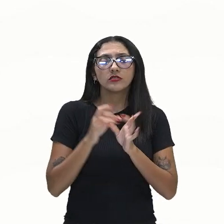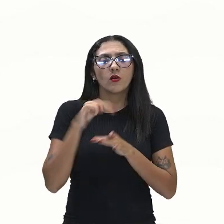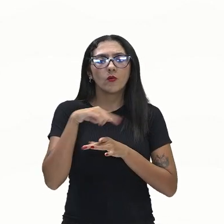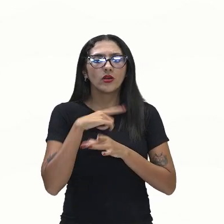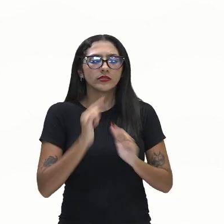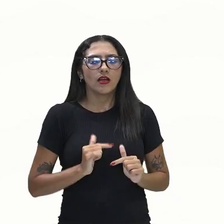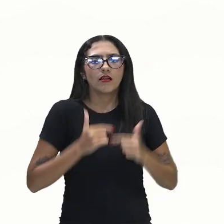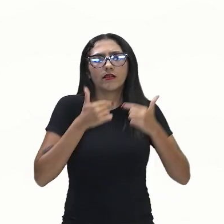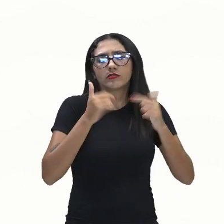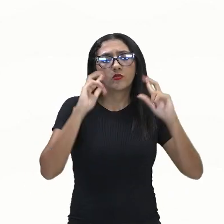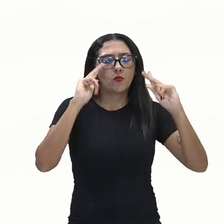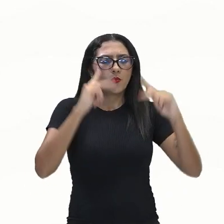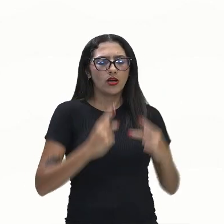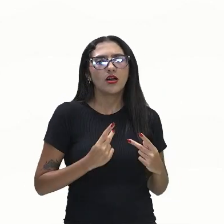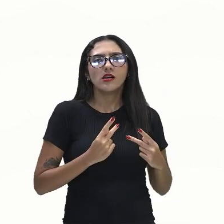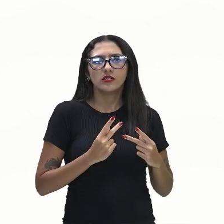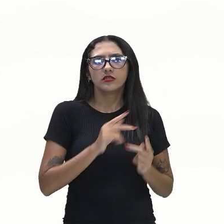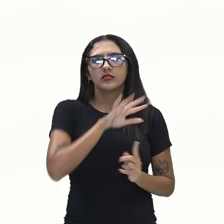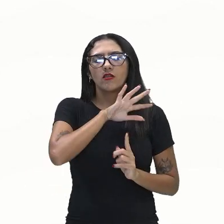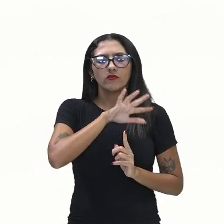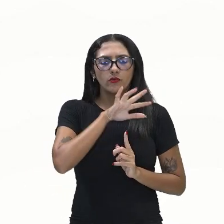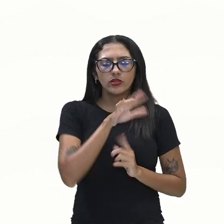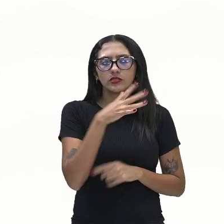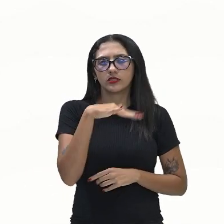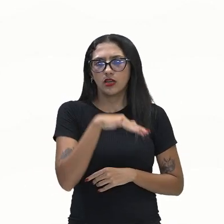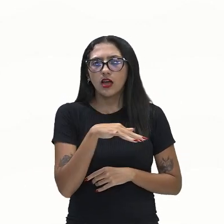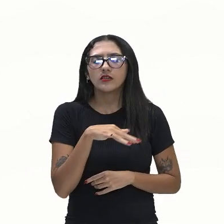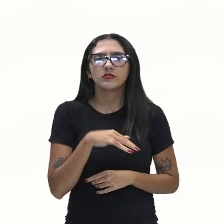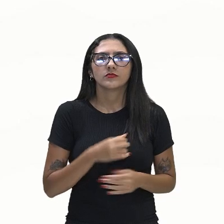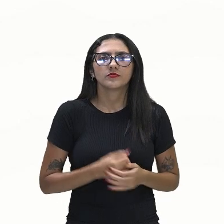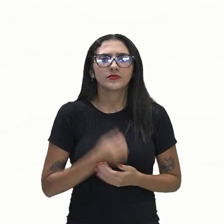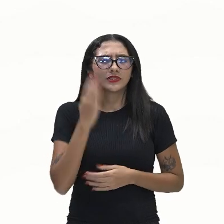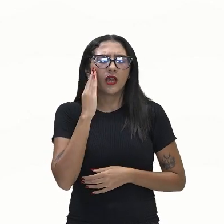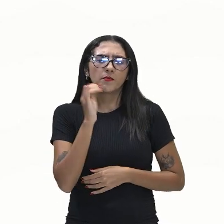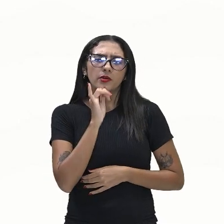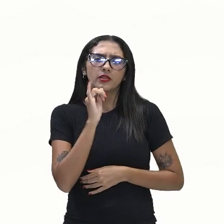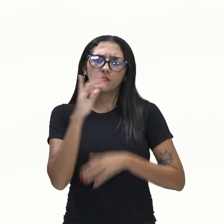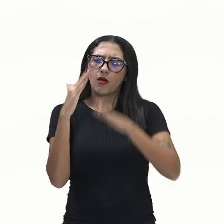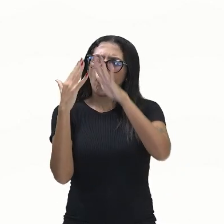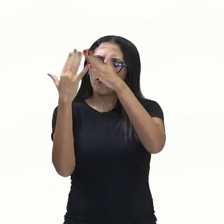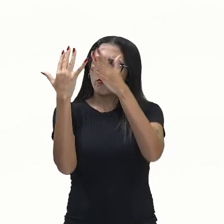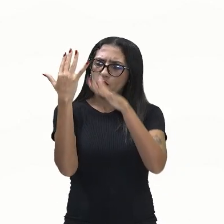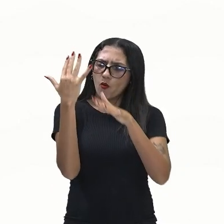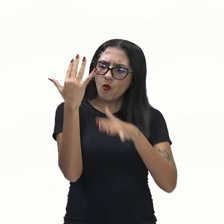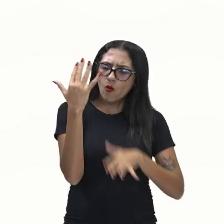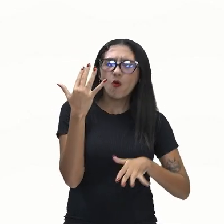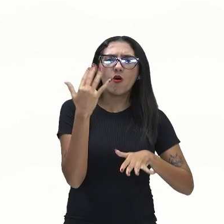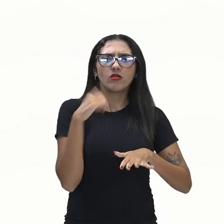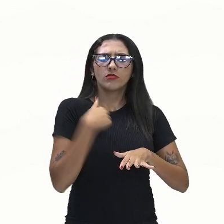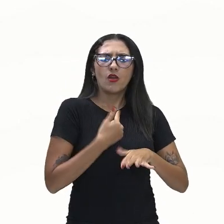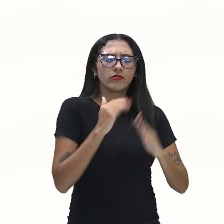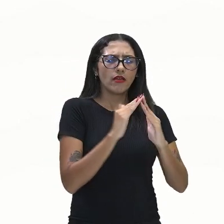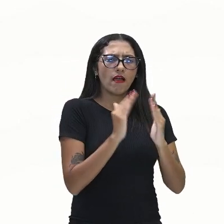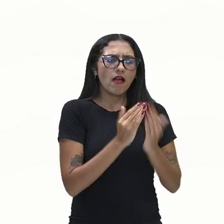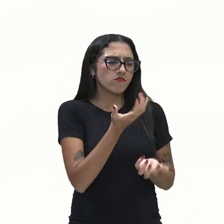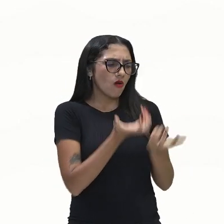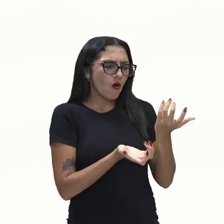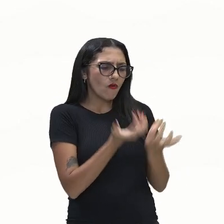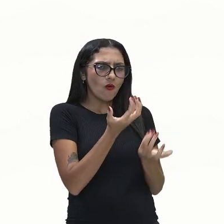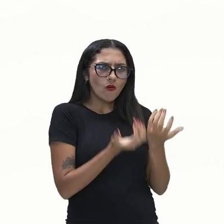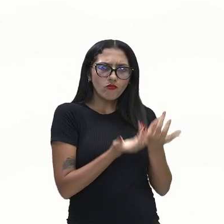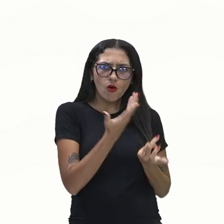atividades humanas, né? Desde queima de folhas no quintal de casa, lá na roça,